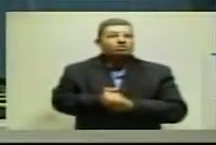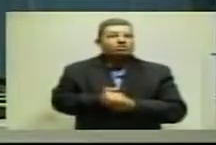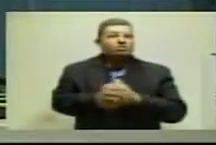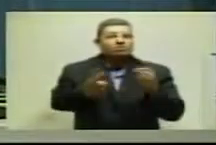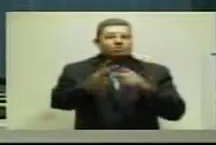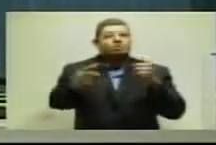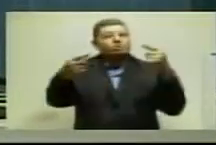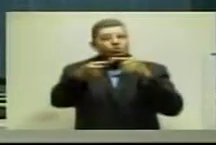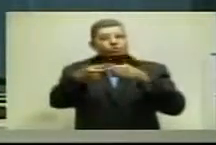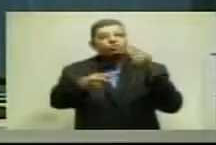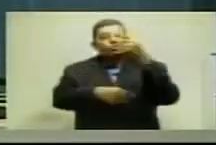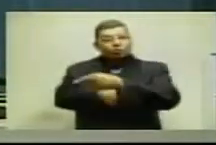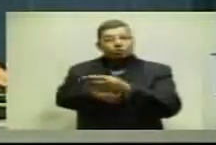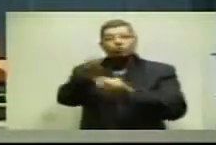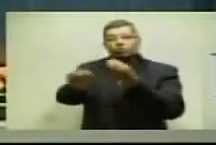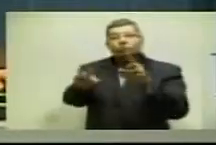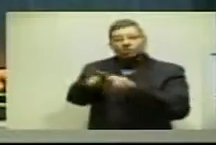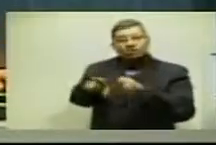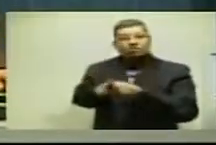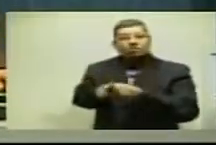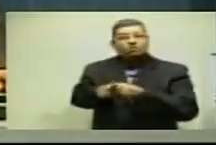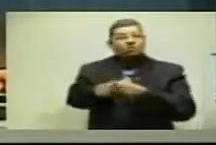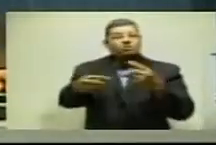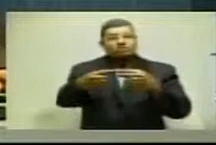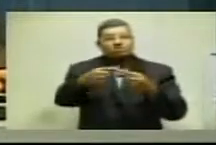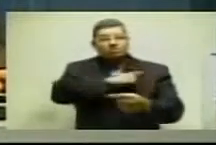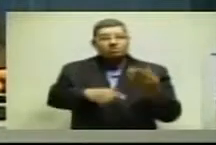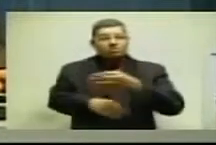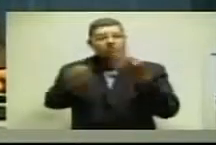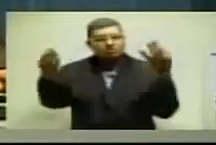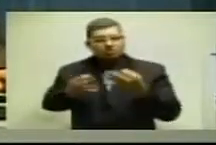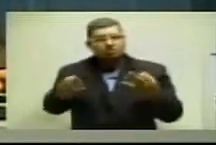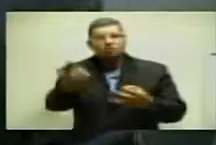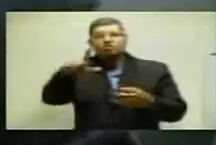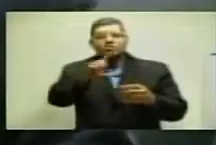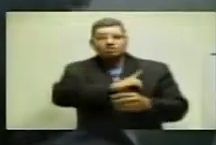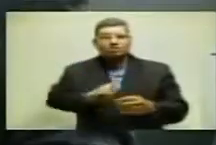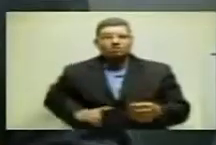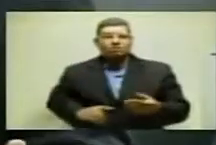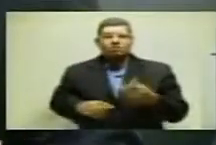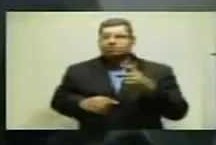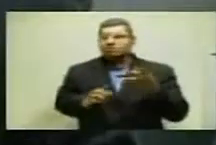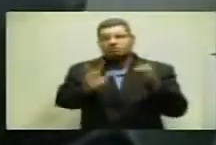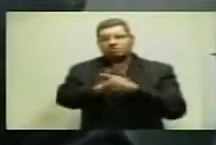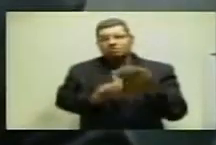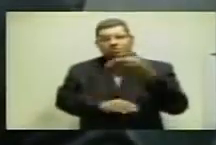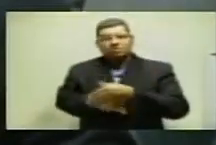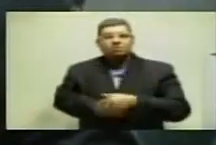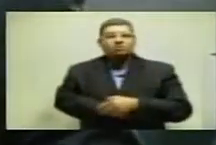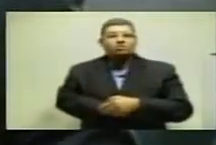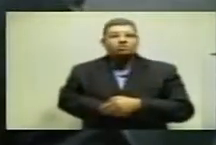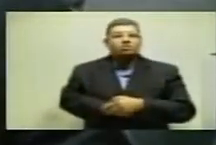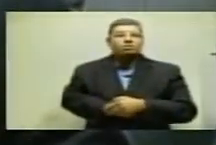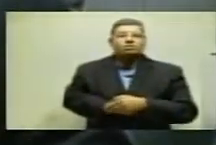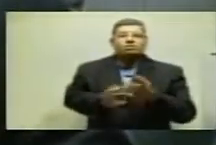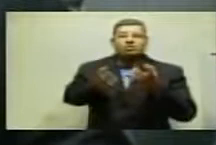Segundo, concordar, tanto com Vossa Excelência quanto com o deputado Zé Ricardo, e, por certo, outros deputados que não apartearam Vossa Excelência,